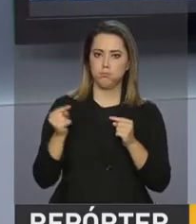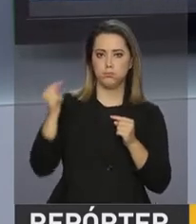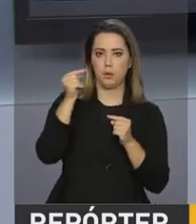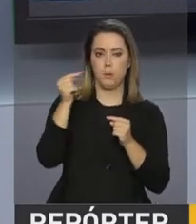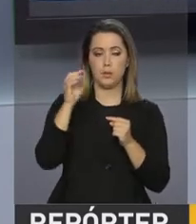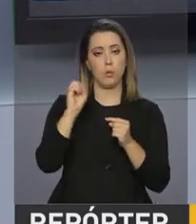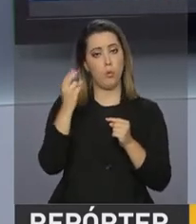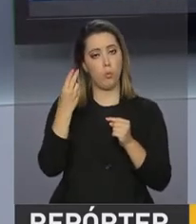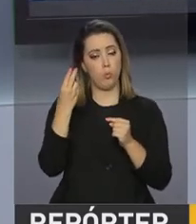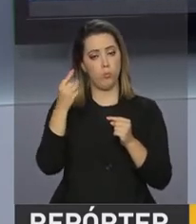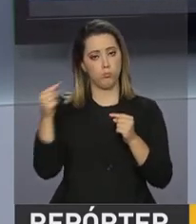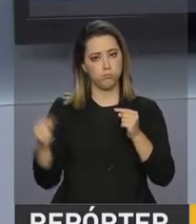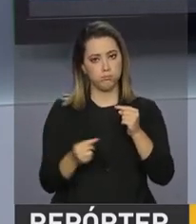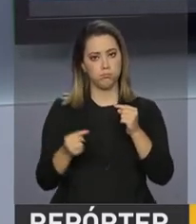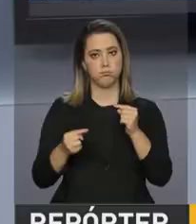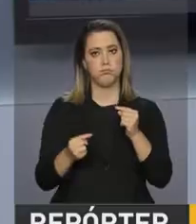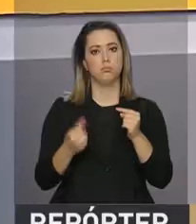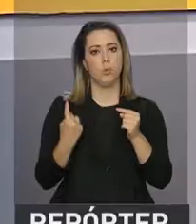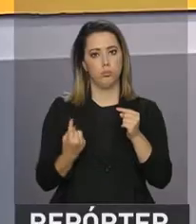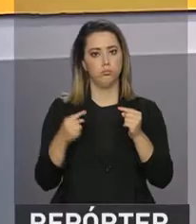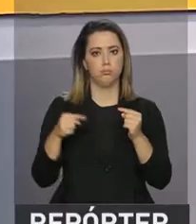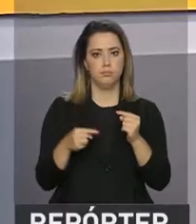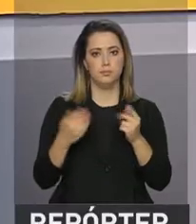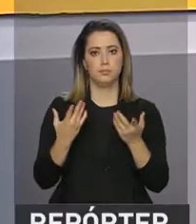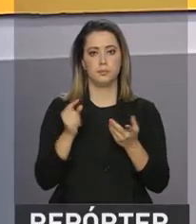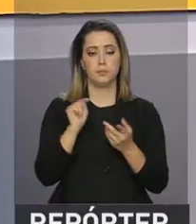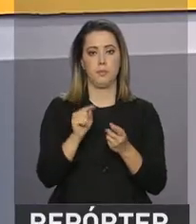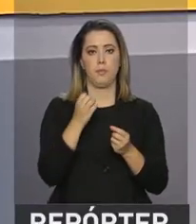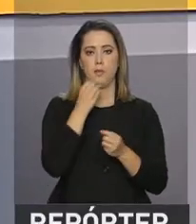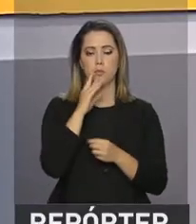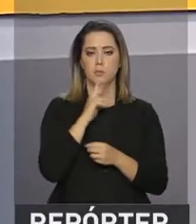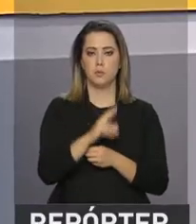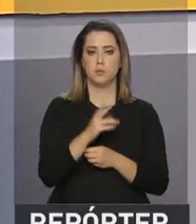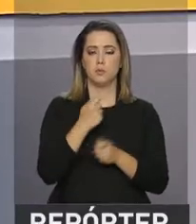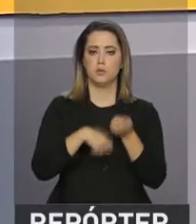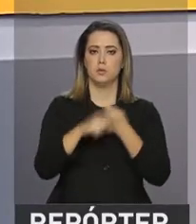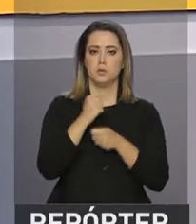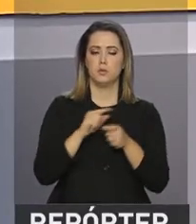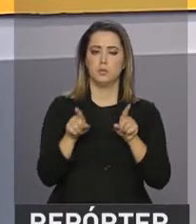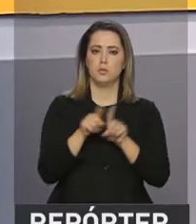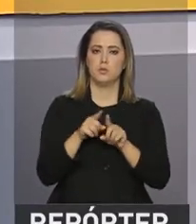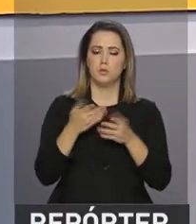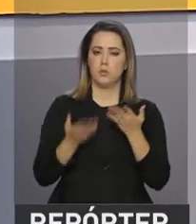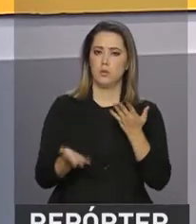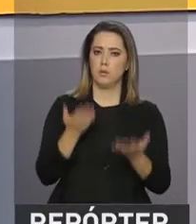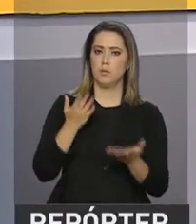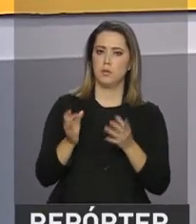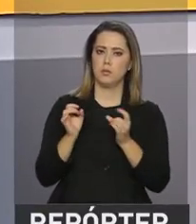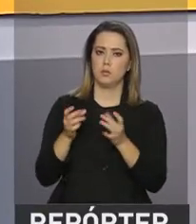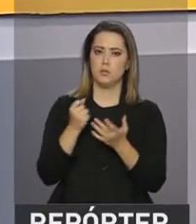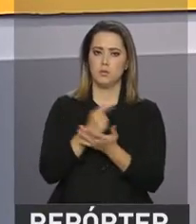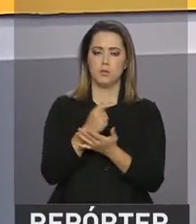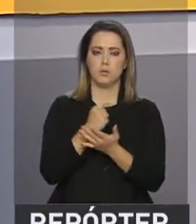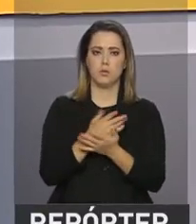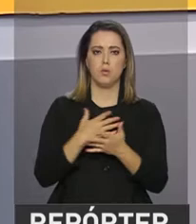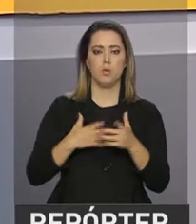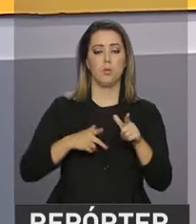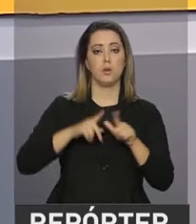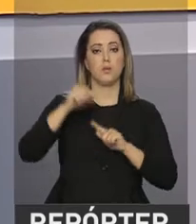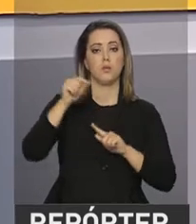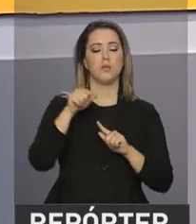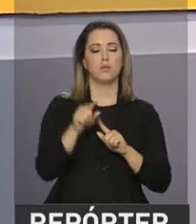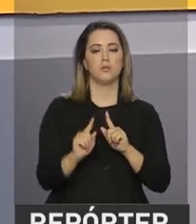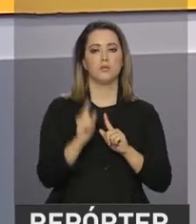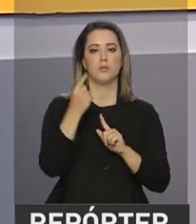1,5% para cima ou para baixo. Os bons resultados da economia estão também na balança comercial brasileira, que bateu recorde